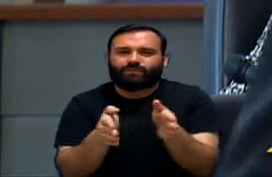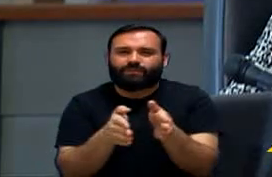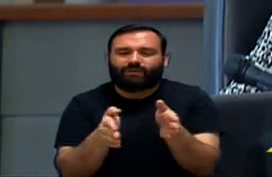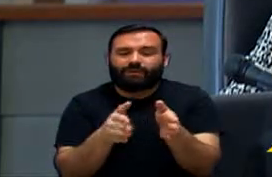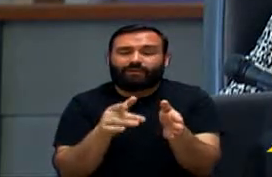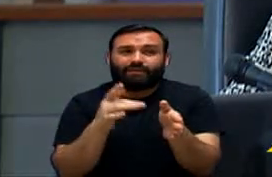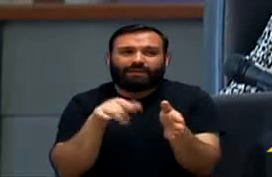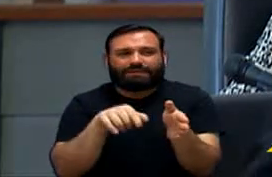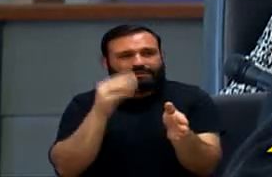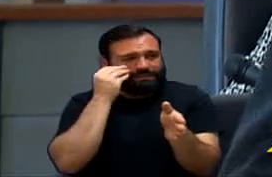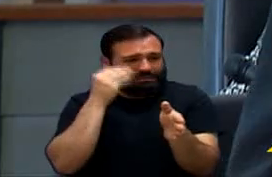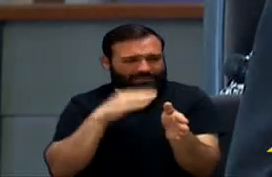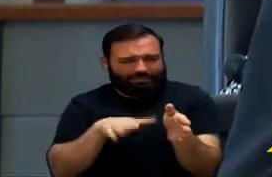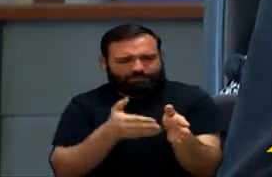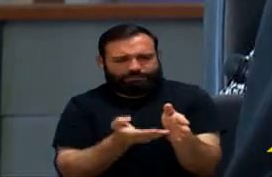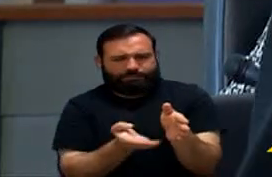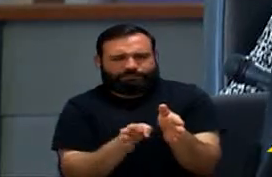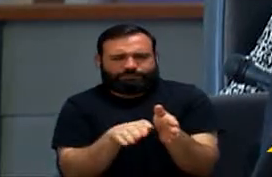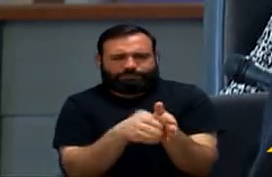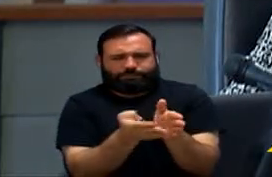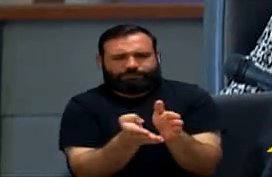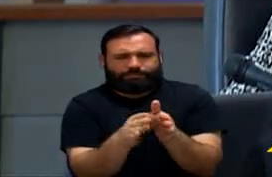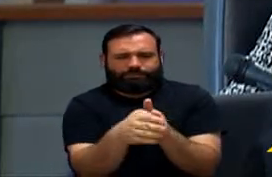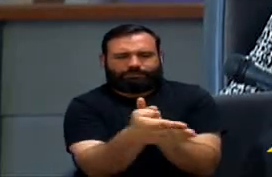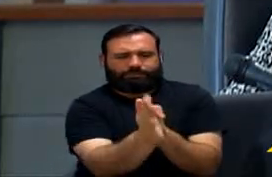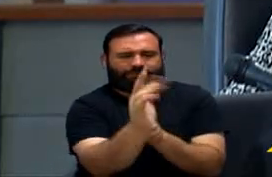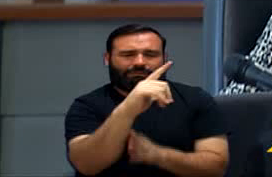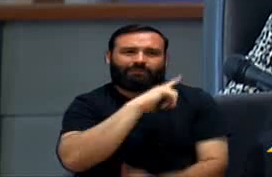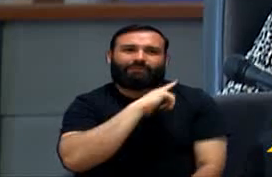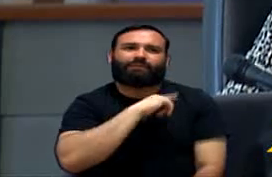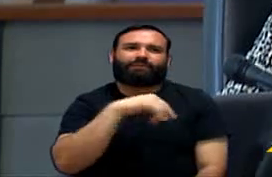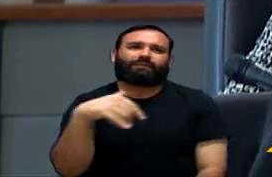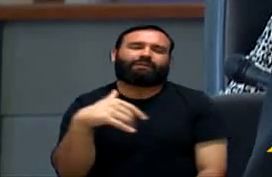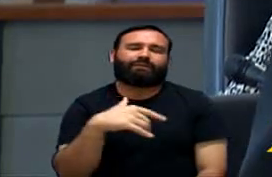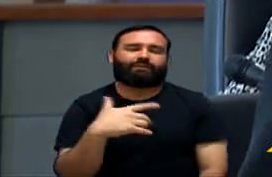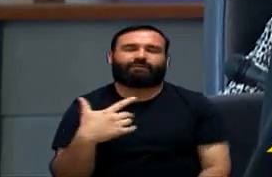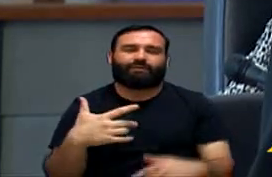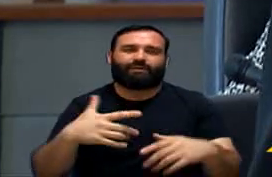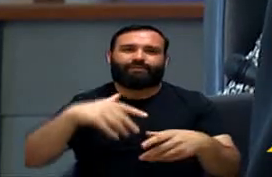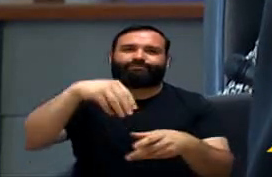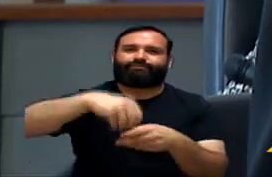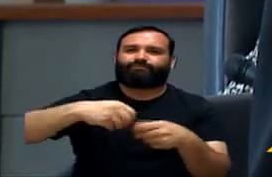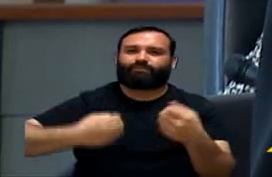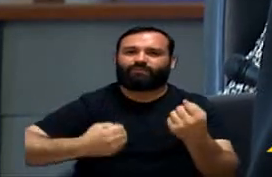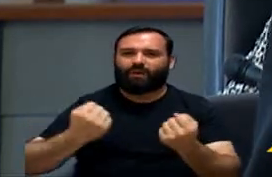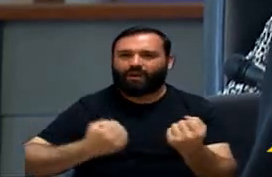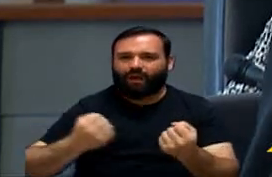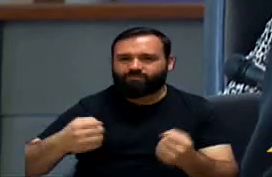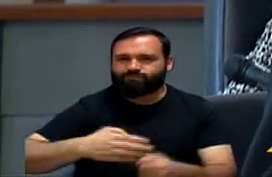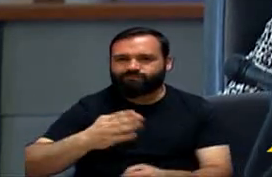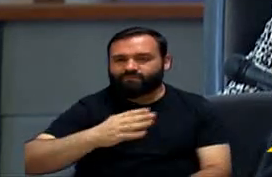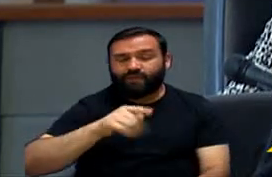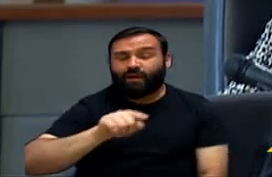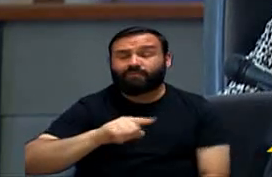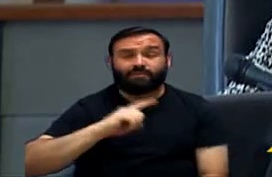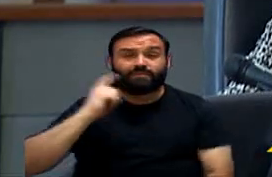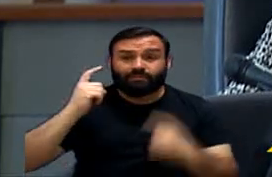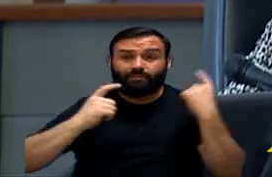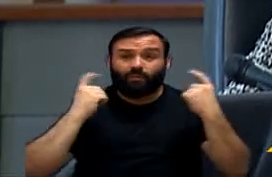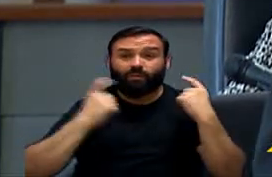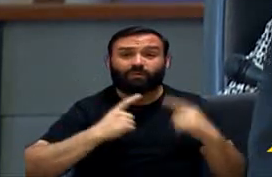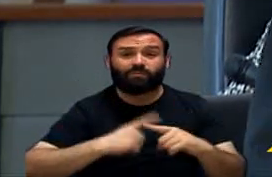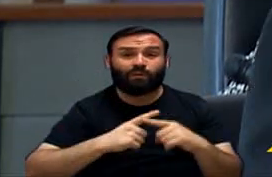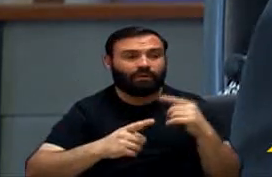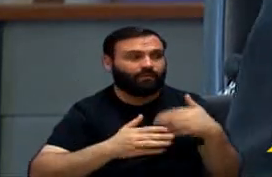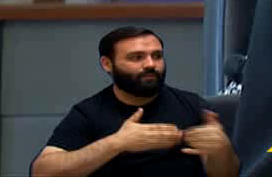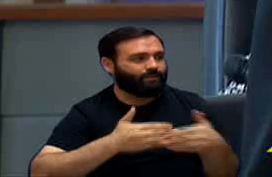ainda assim ele vem fazendo e aquelas curvas no meio das da dos carros e você preocupado porque